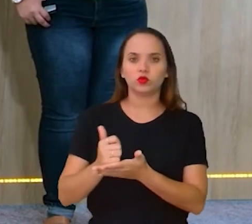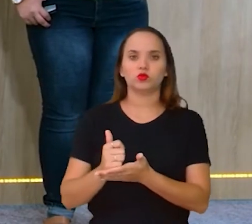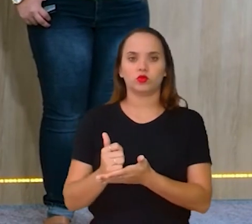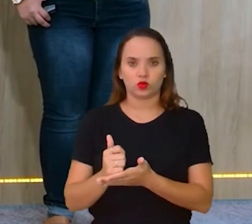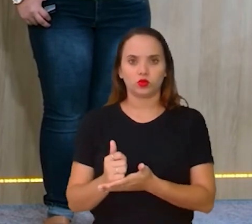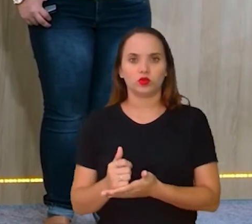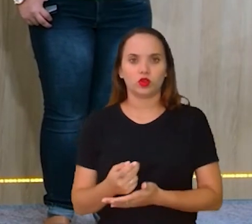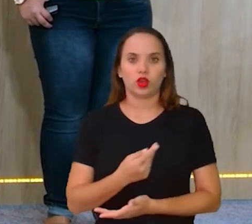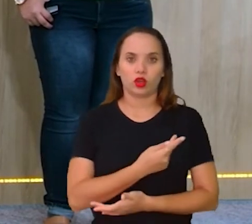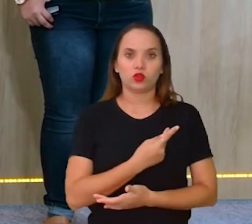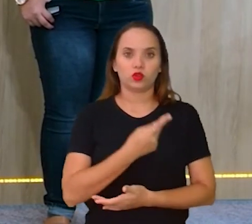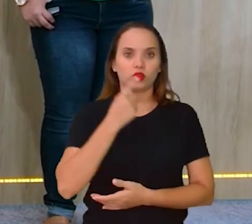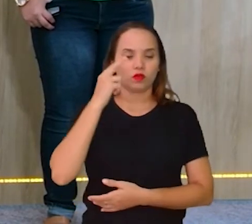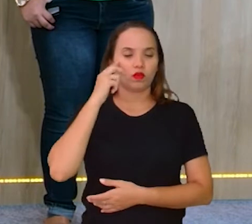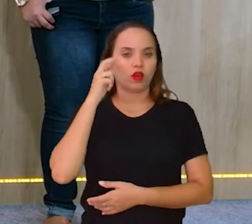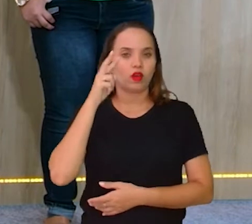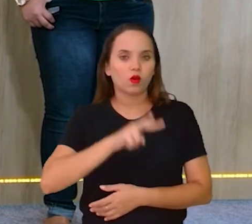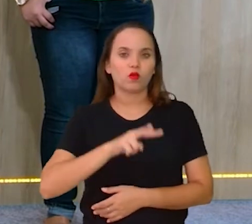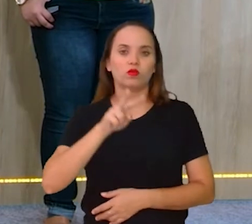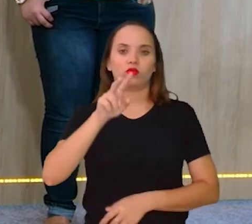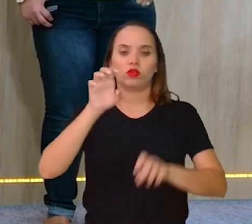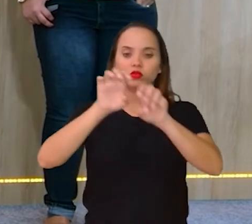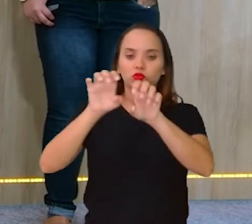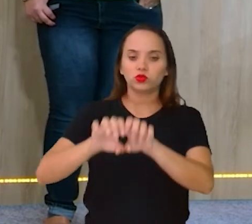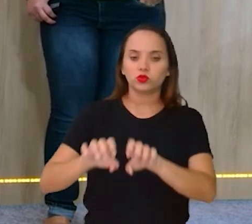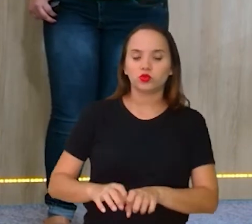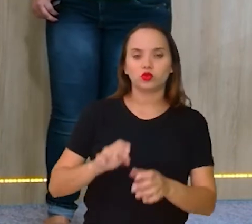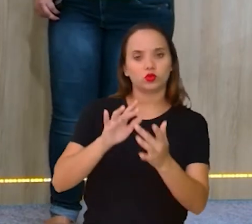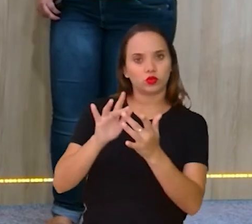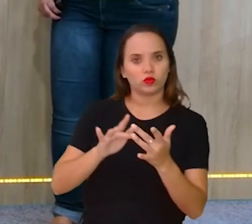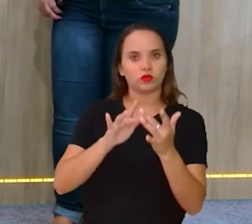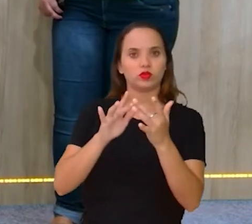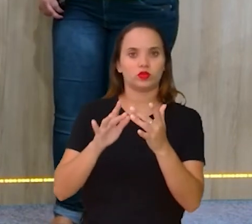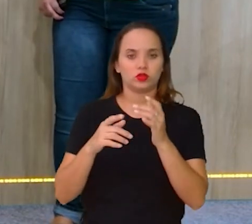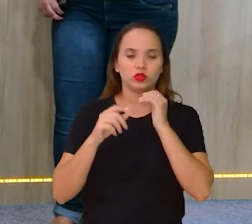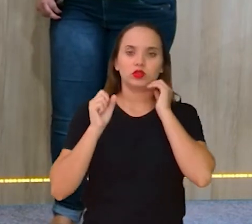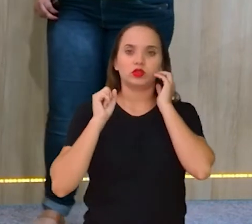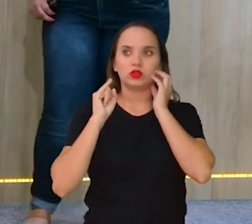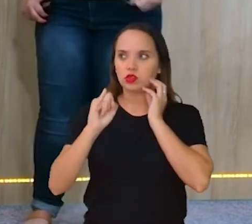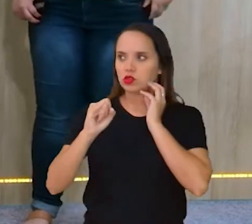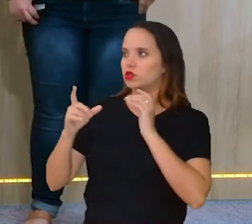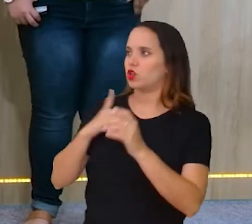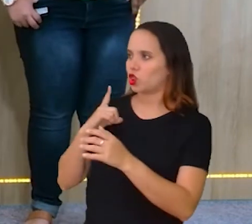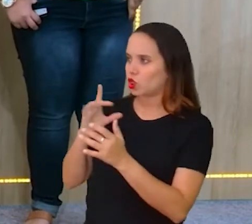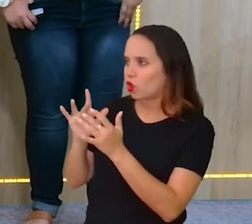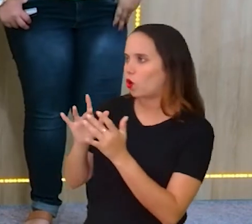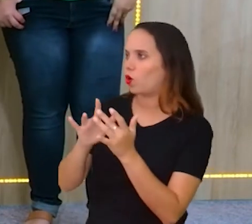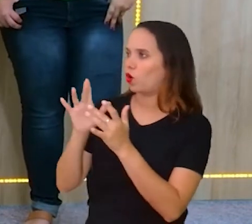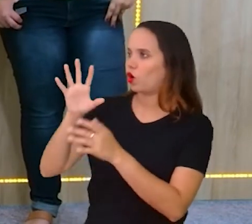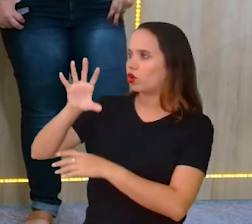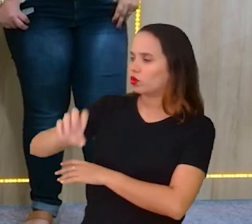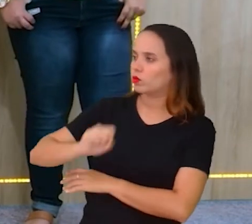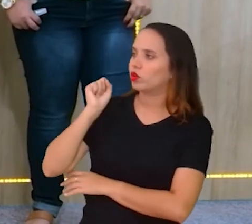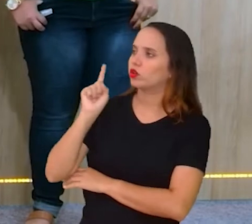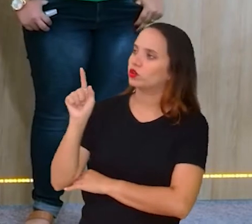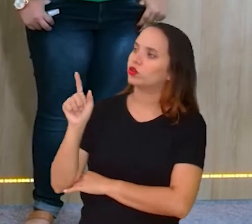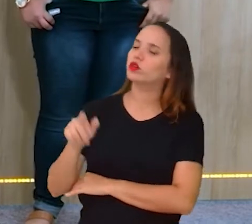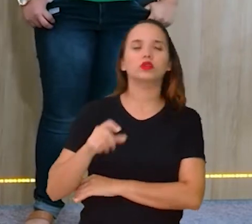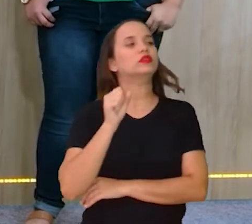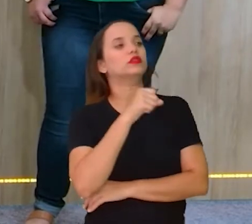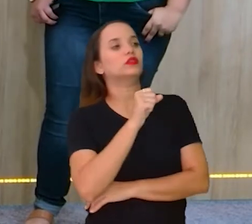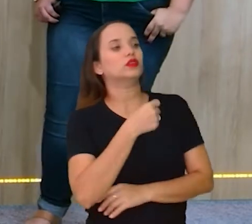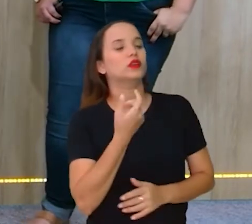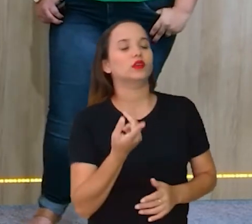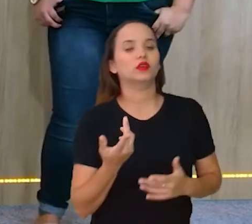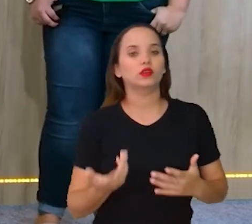a gente vai olhar a estrutura física. Que se a gente toca, né? O que a gente está pegando ali. E que tecnologia da